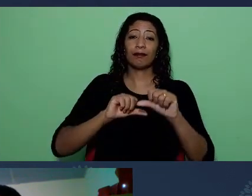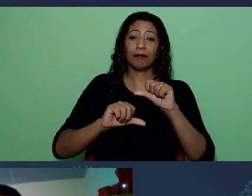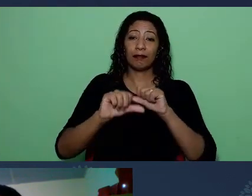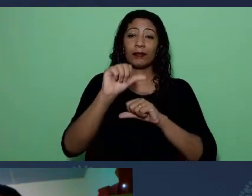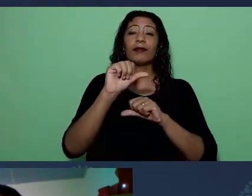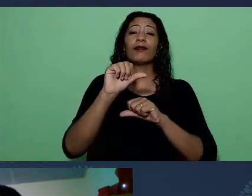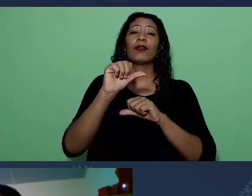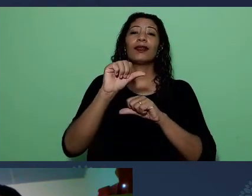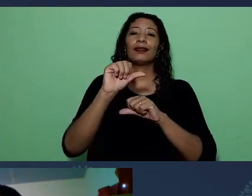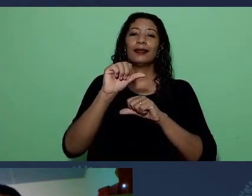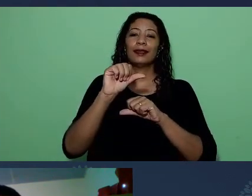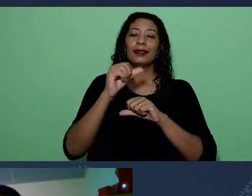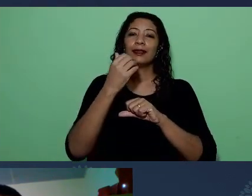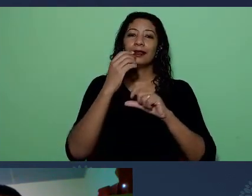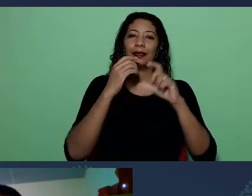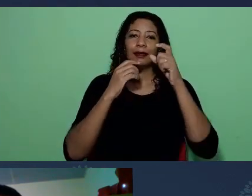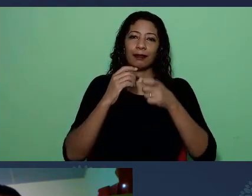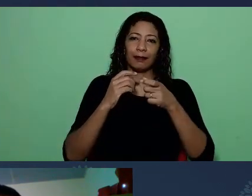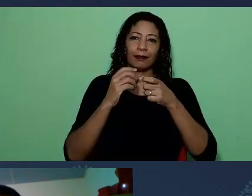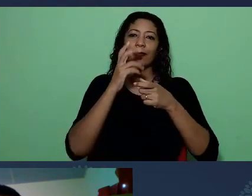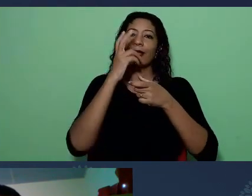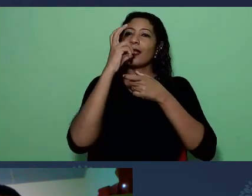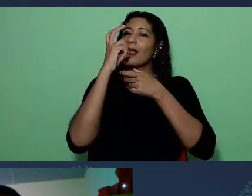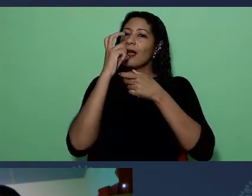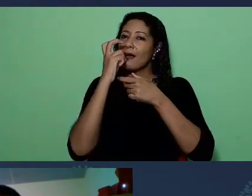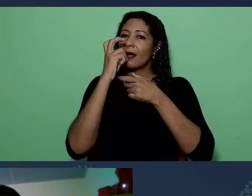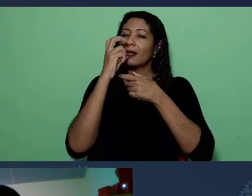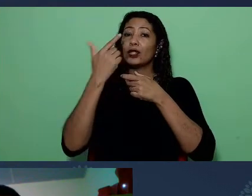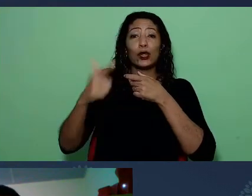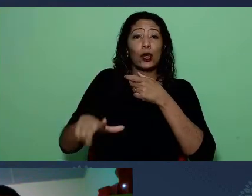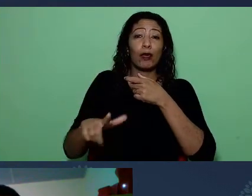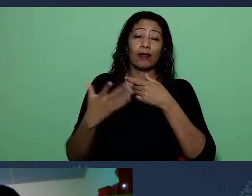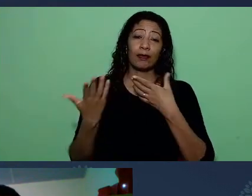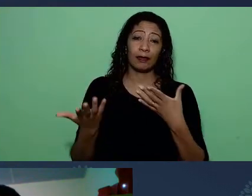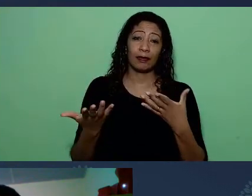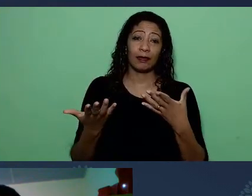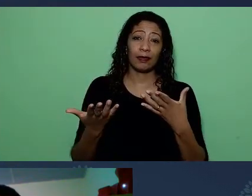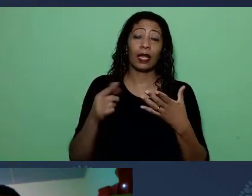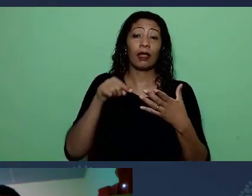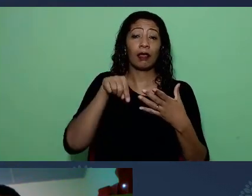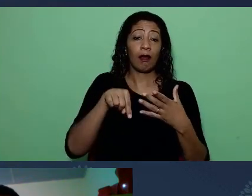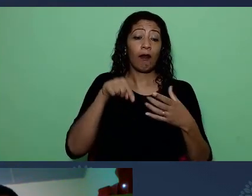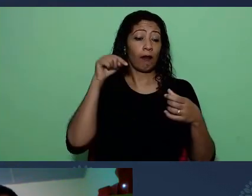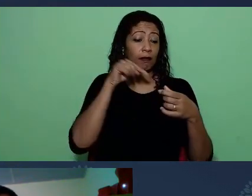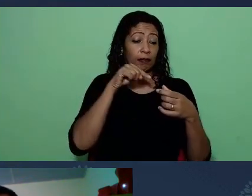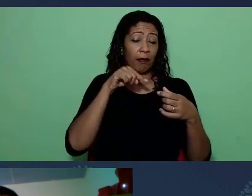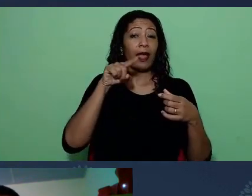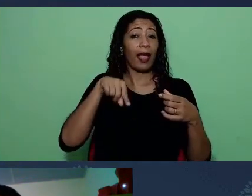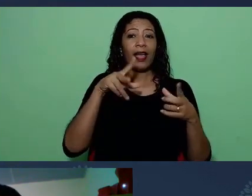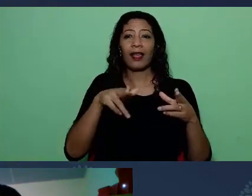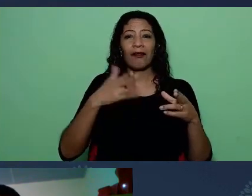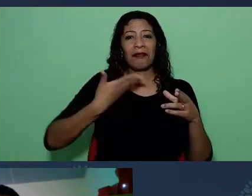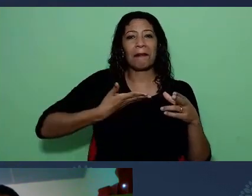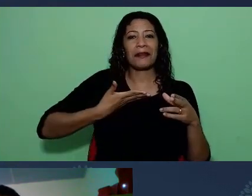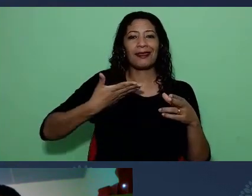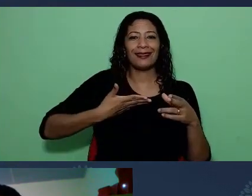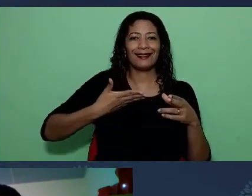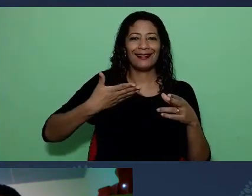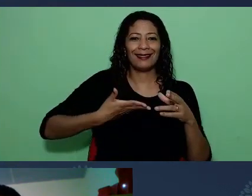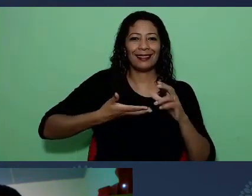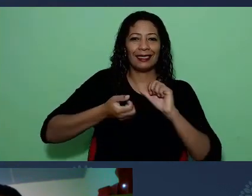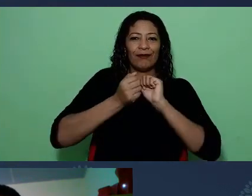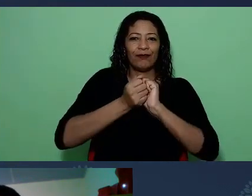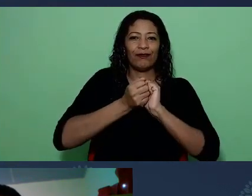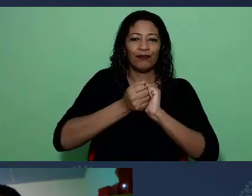espaçador. Então, o espaçador é um grande amigo da pneumopediatria, da fisioterapia respiratória feita